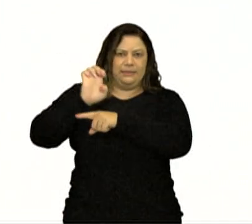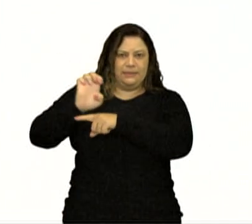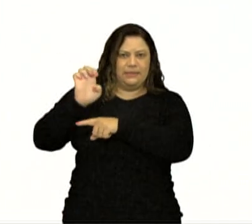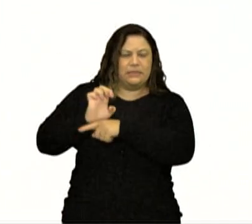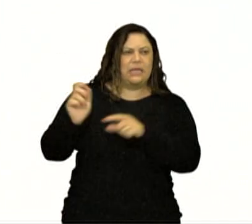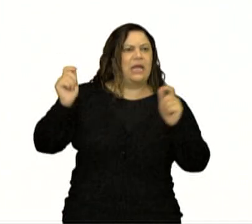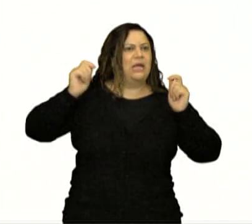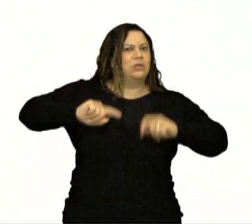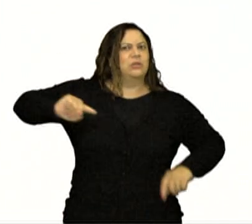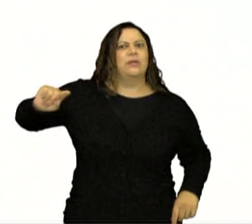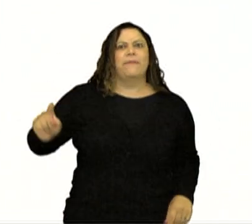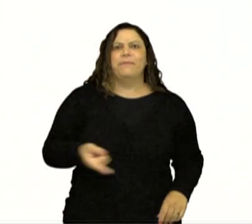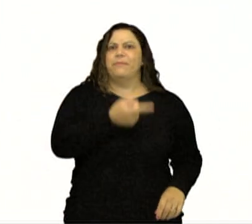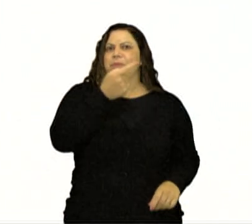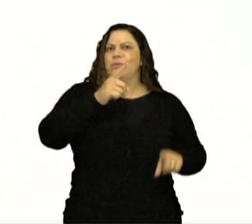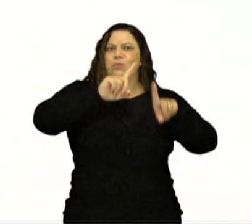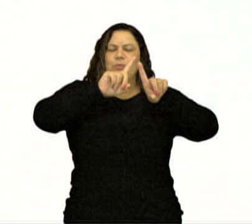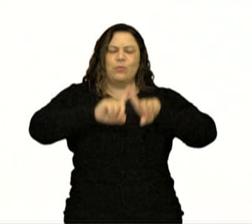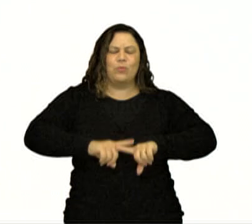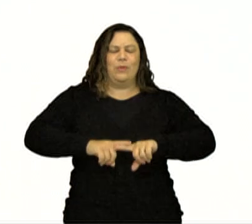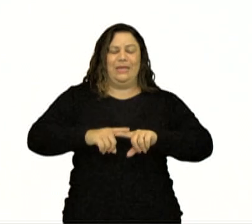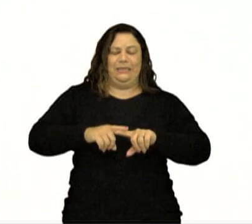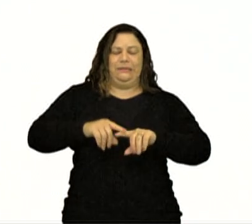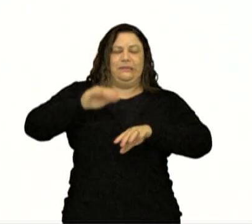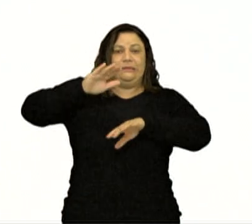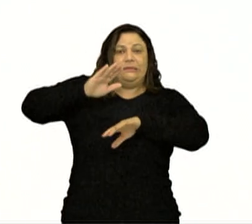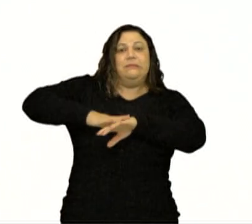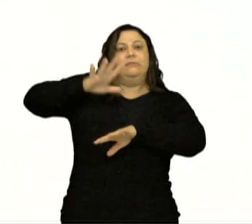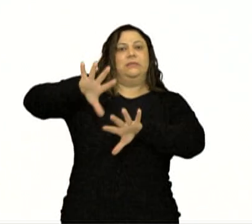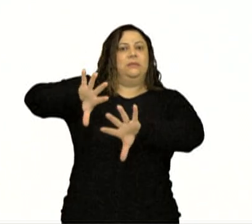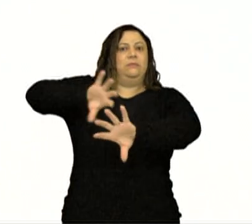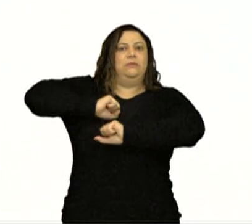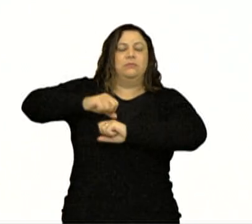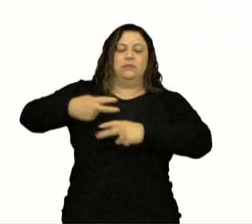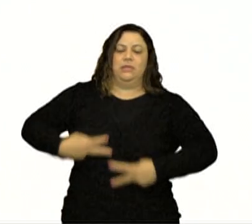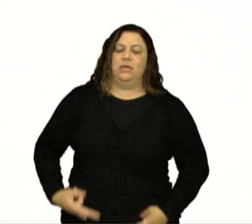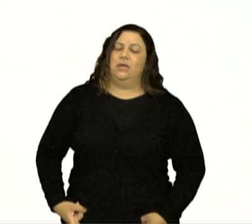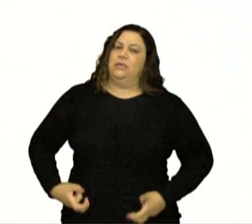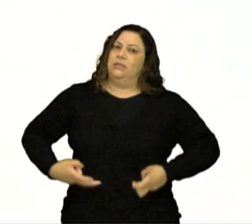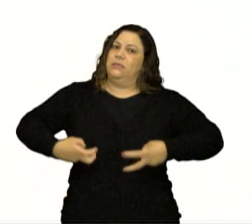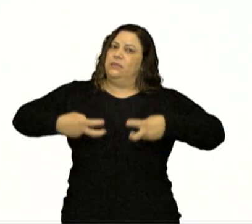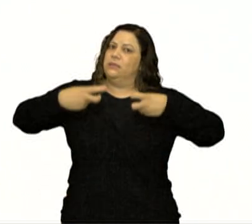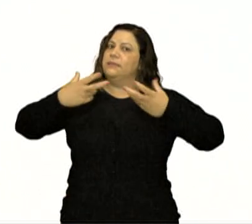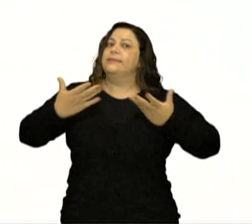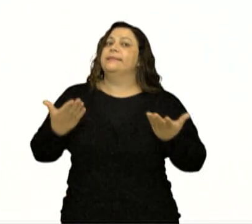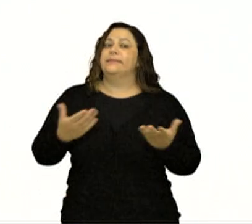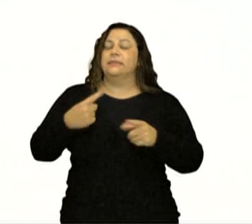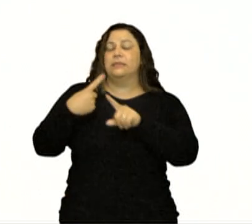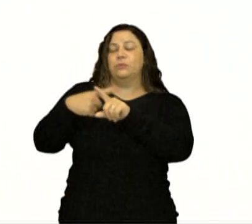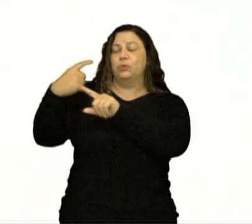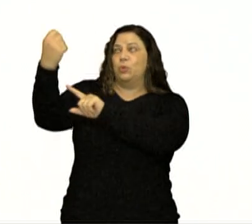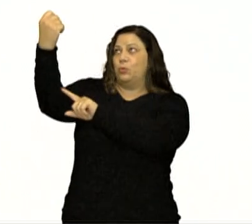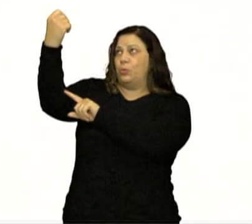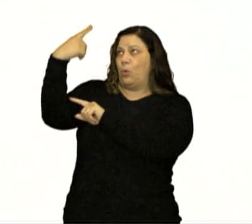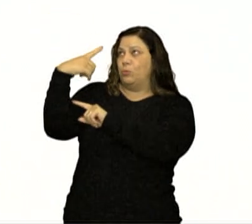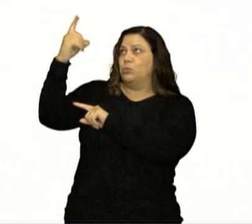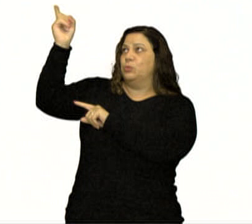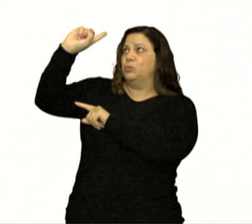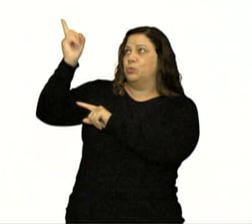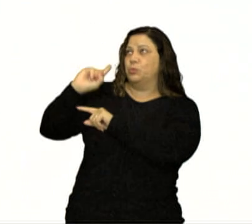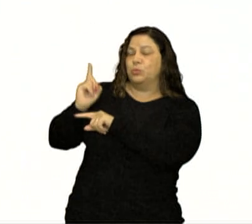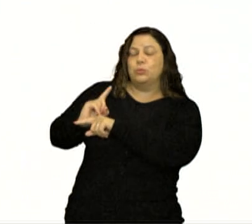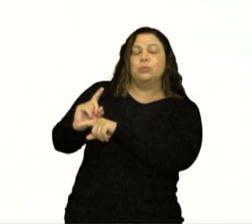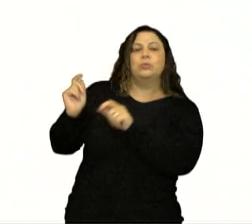até 1000 vezes mais vulnerável ao câncer. Então, o que a gente falou ali, o Sol, né, emite raios